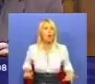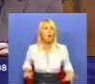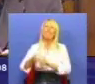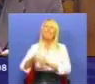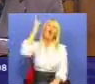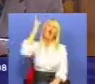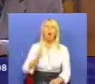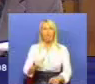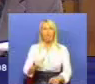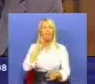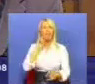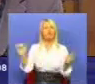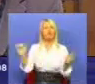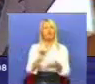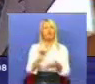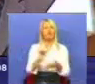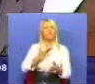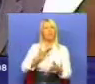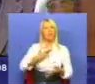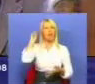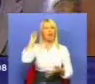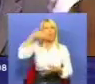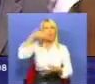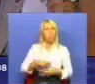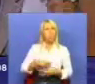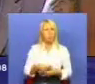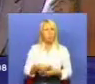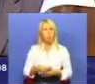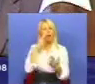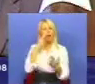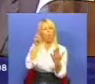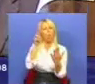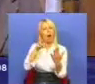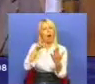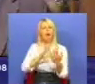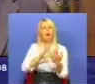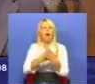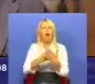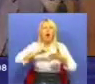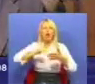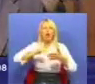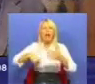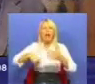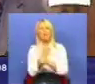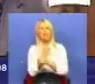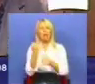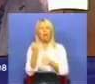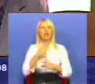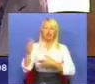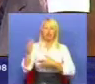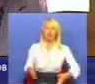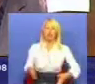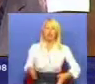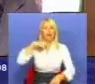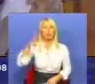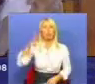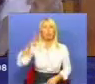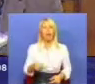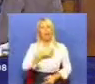apareciam anúncios no Diário da República para contratar serviços para as estradas de Portugal, a empresa pública